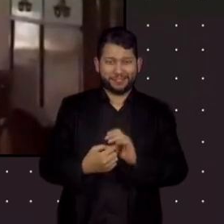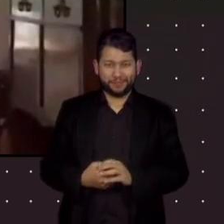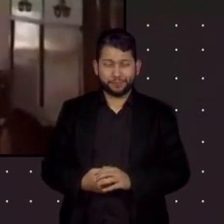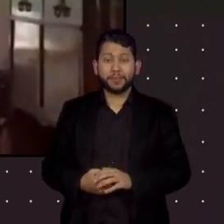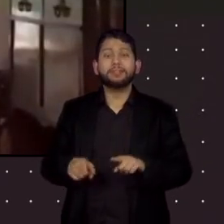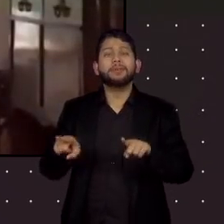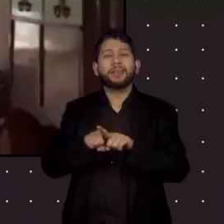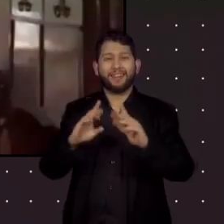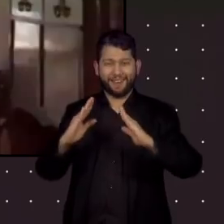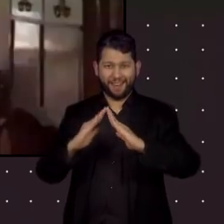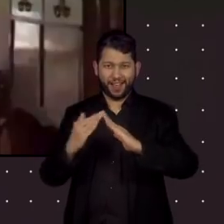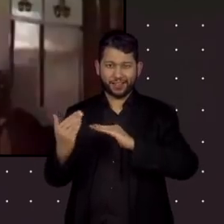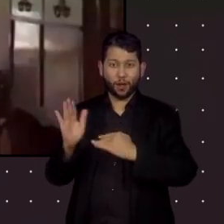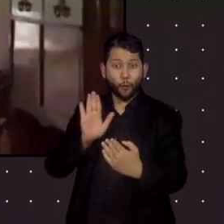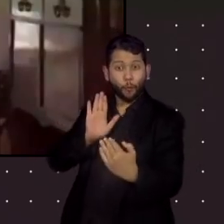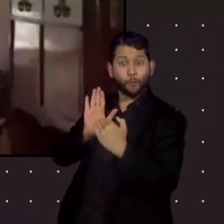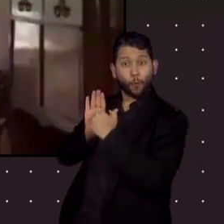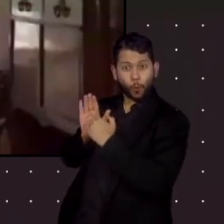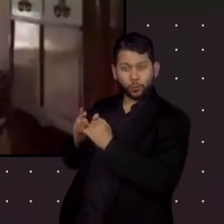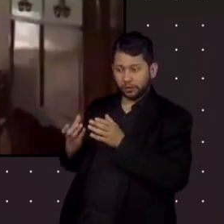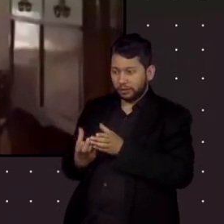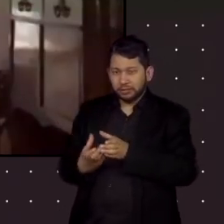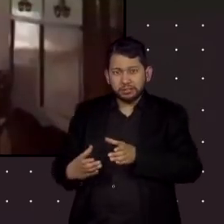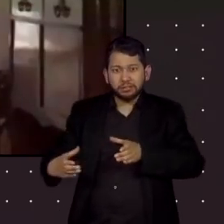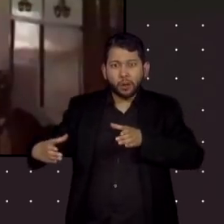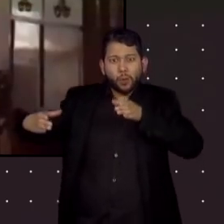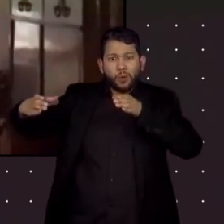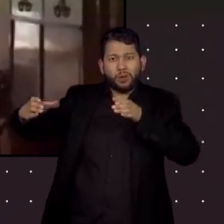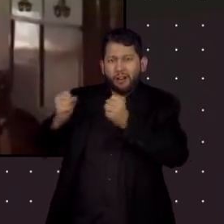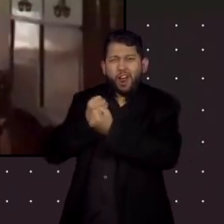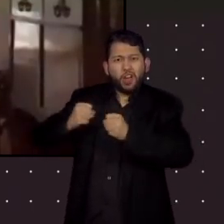tínhamos uns cestos muito grandes, que meu pai tinha